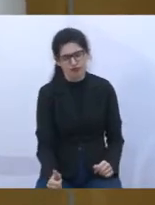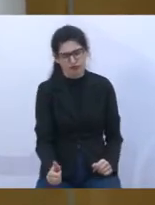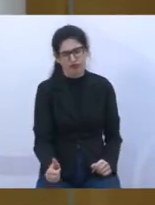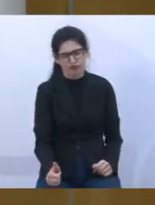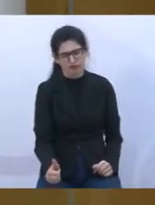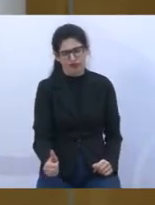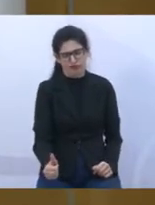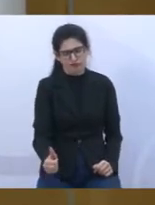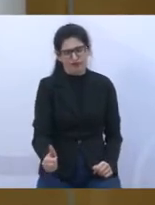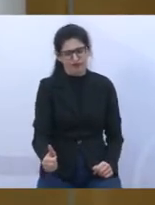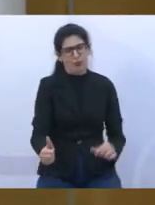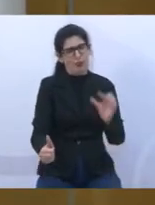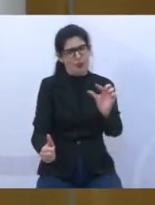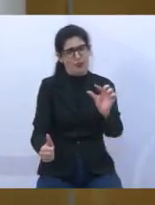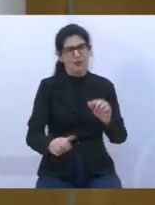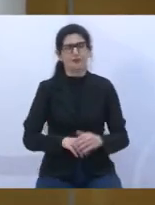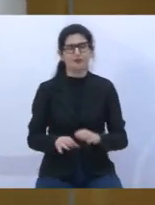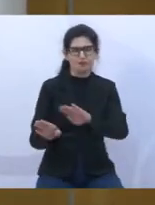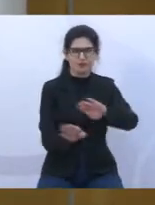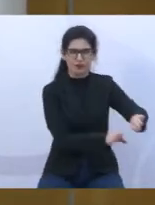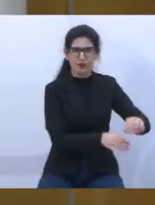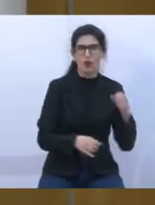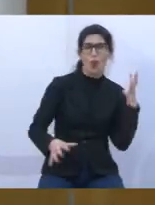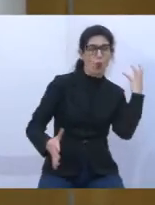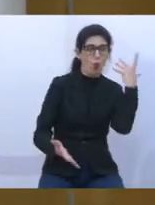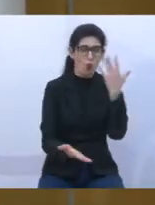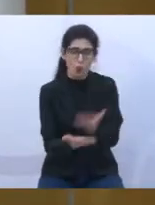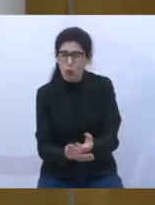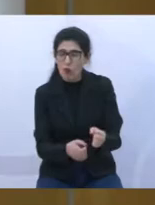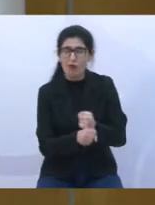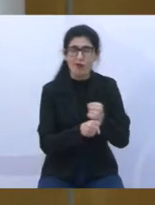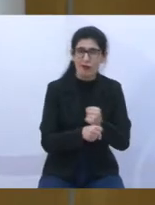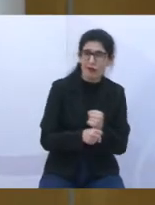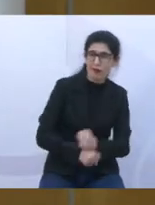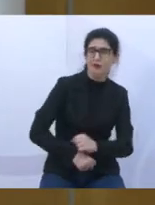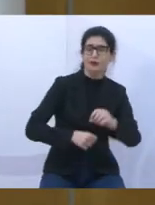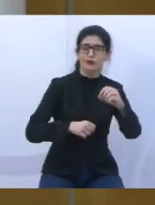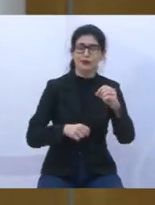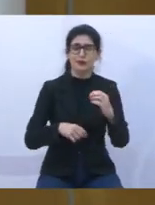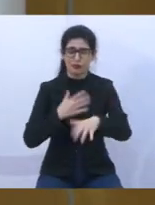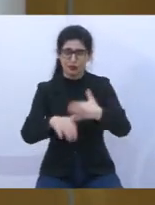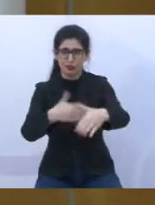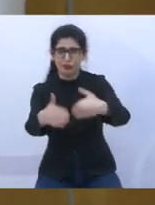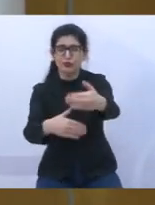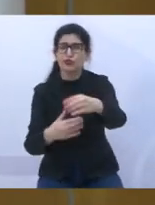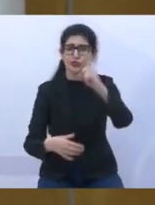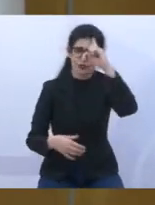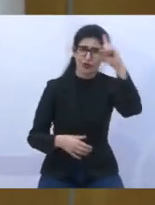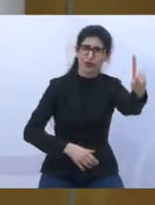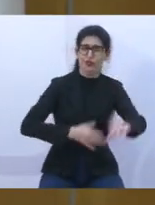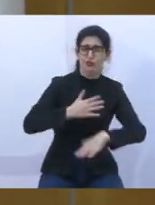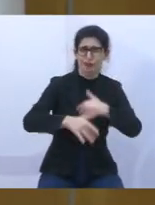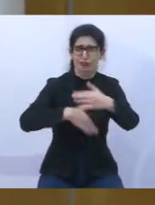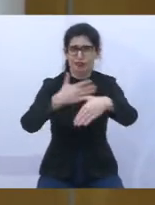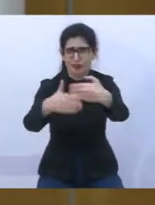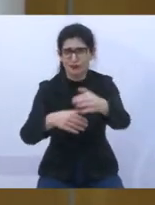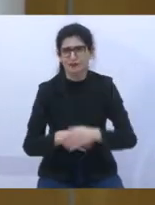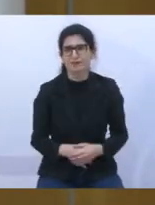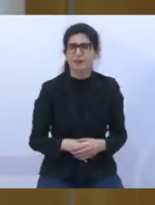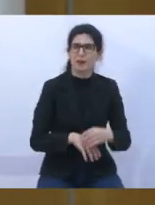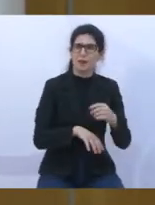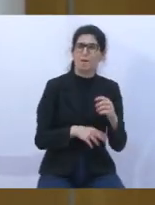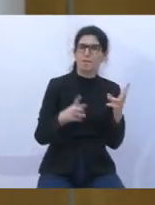passando os dias vão se esgotando e aí a gente vê que mil